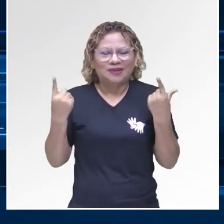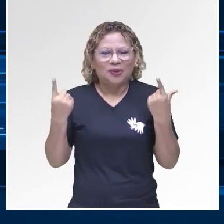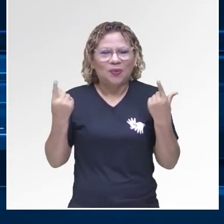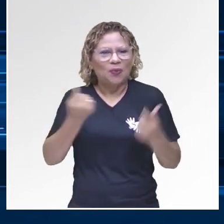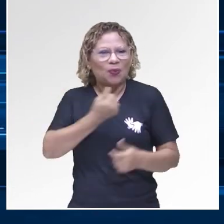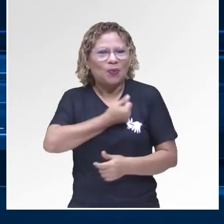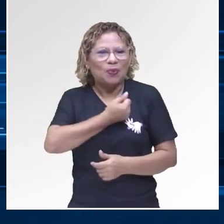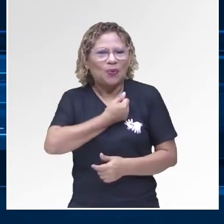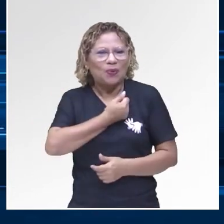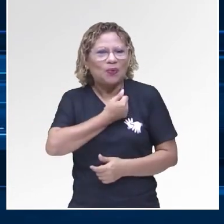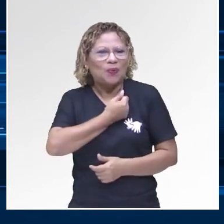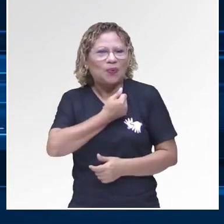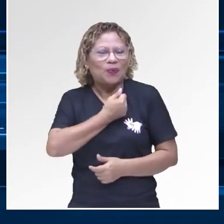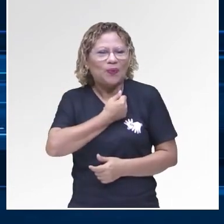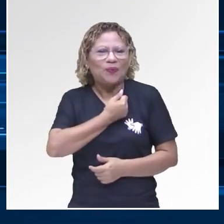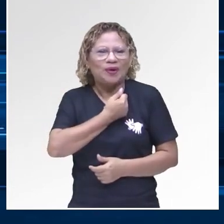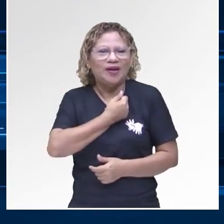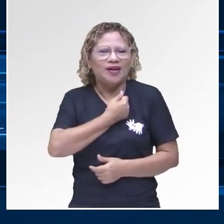muito.